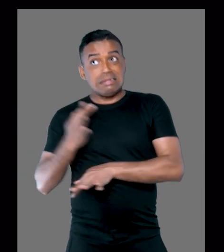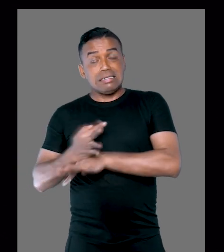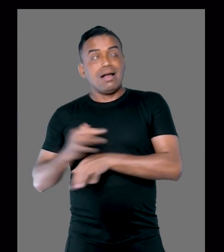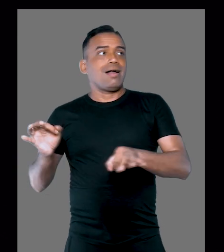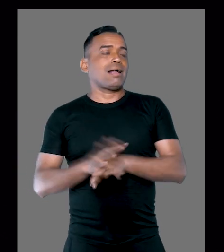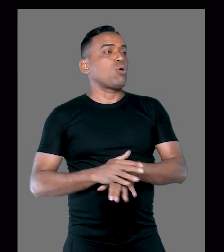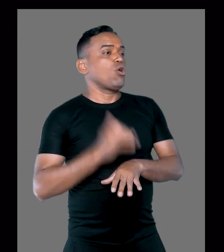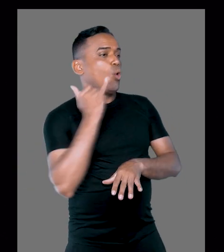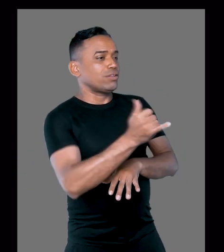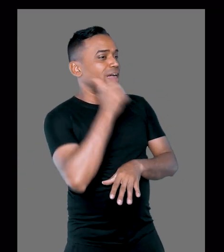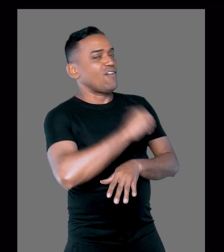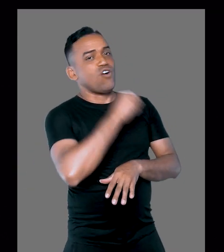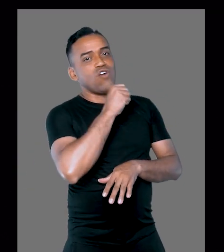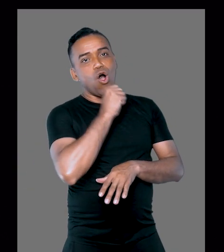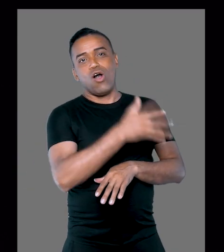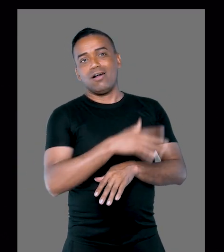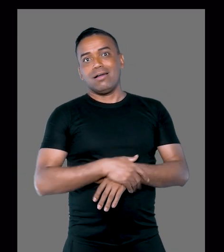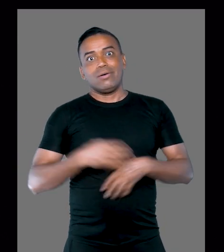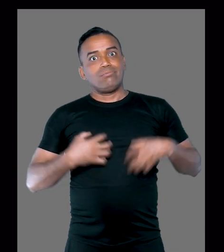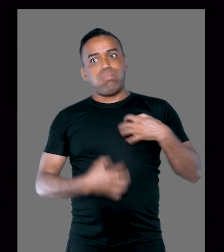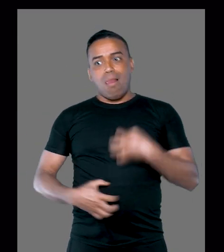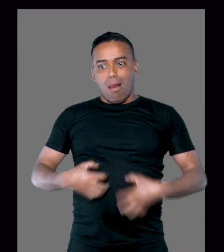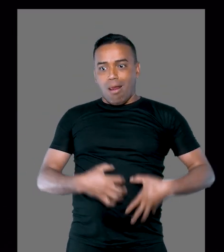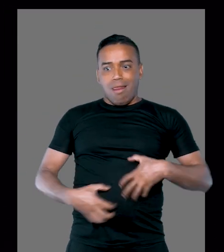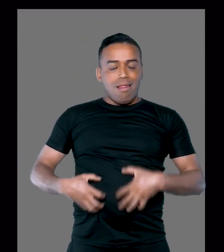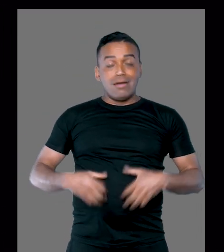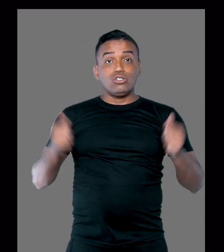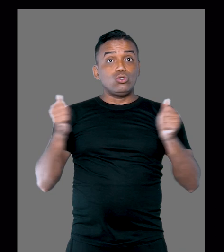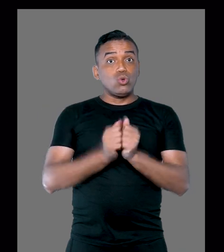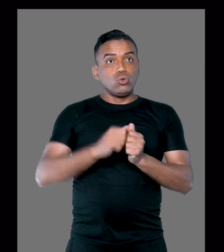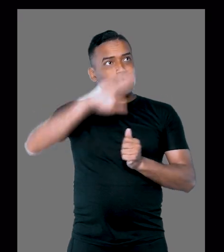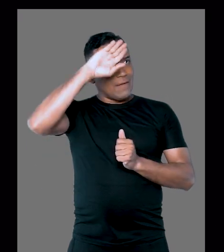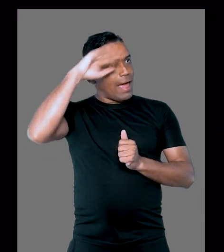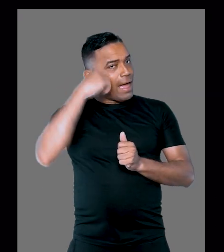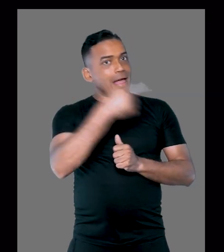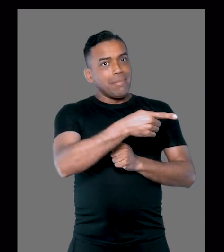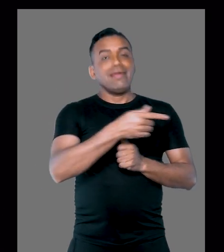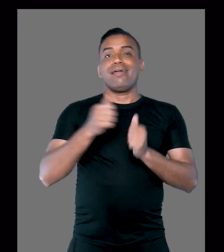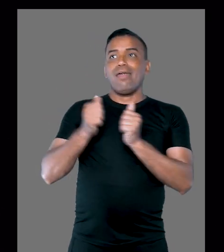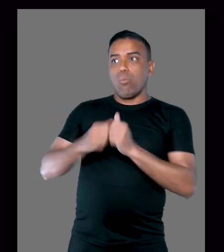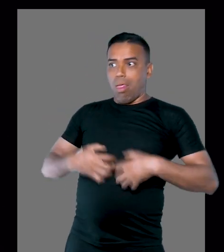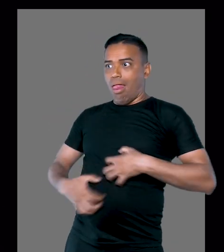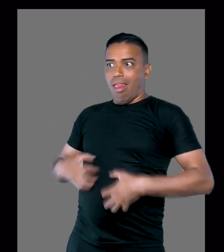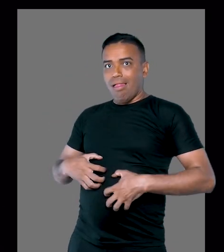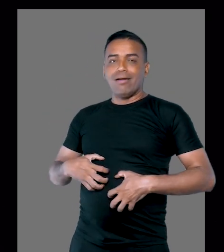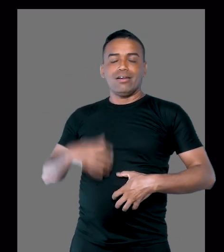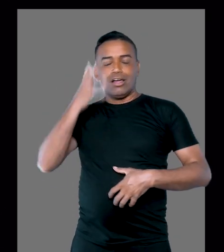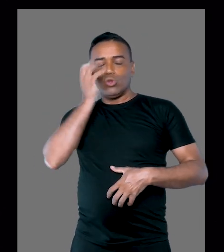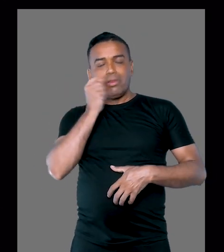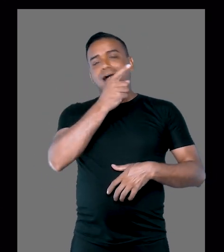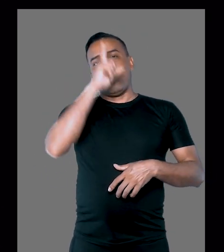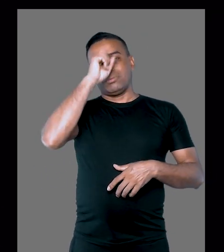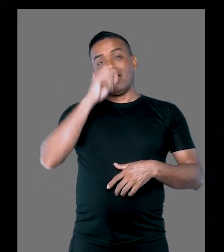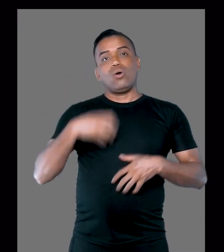riu. Ela ri até hoje ao lembrar que eu passei mal junto dela no dia e na mesma hora em que dormimos juntas no hospital. Meu